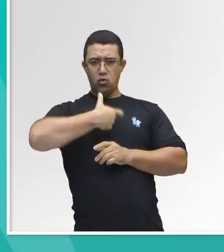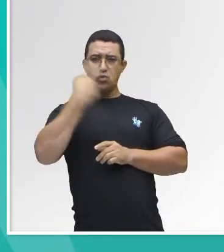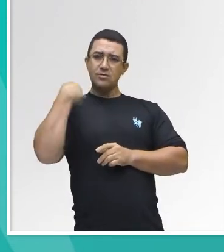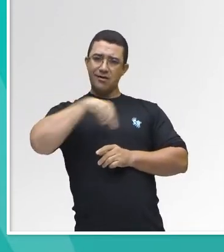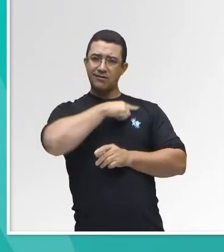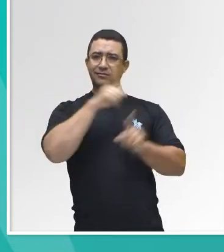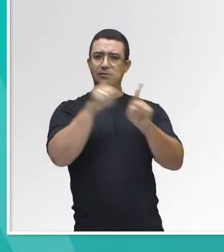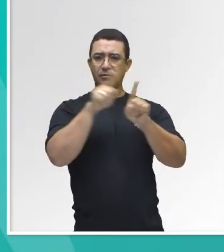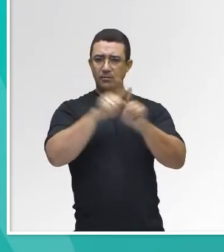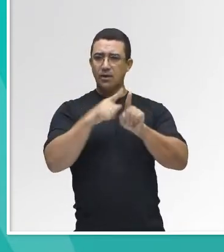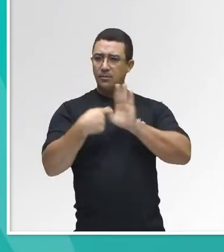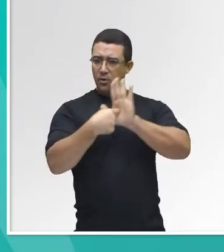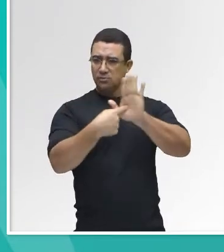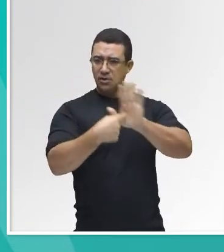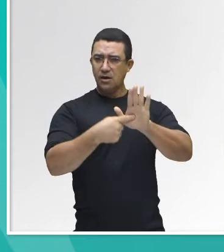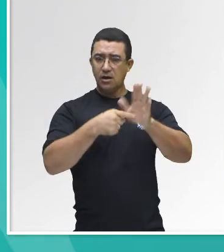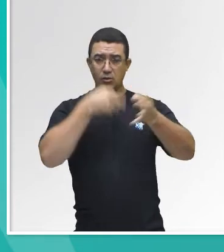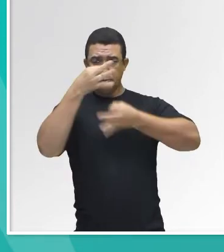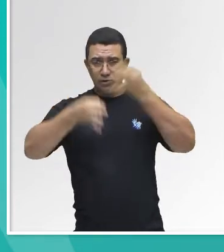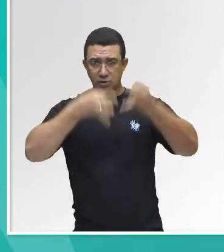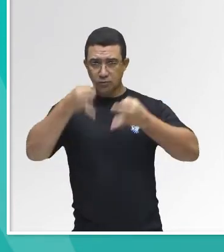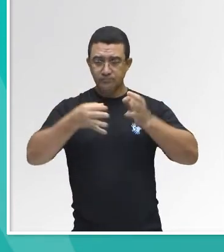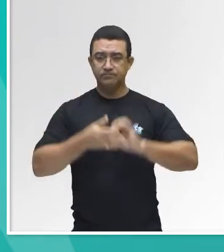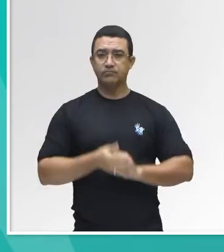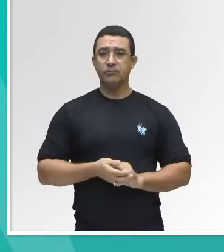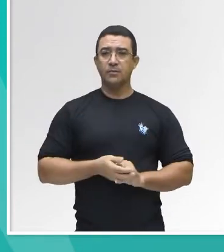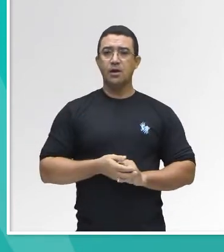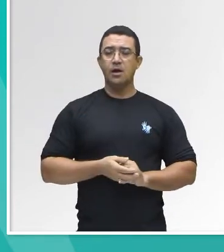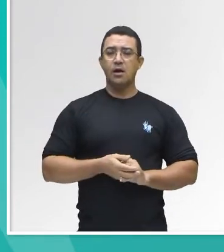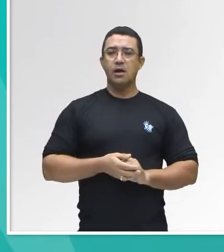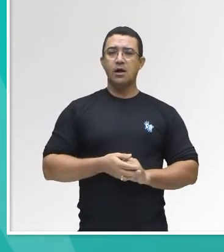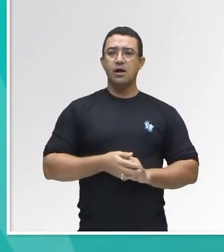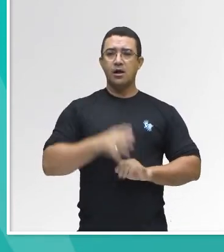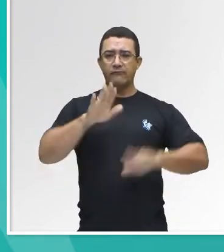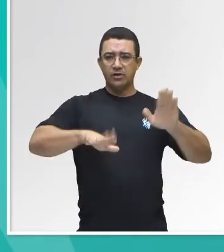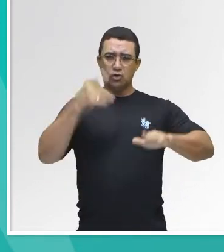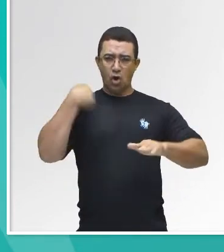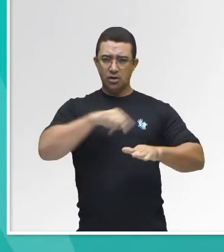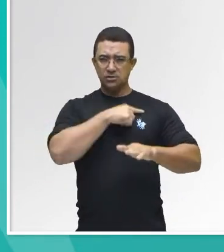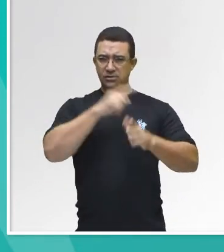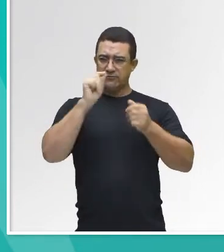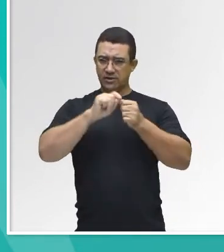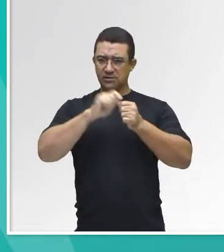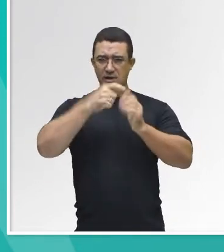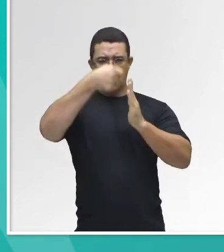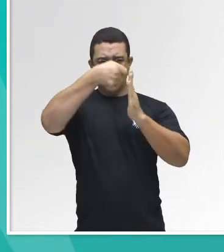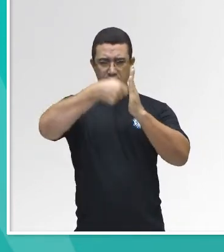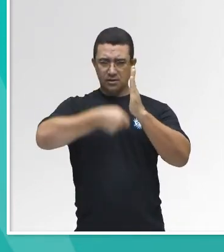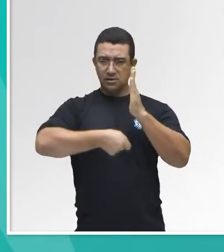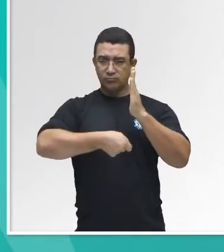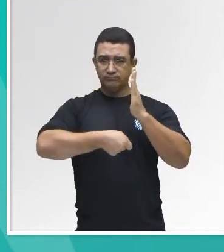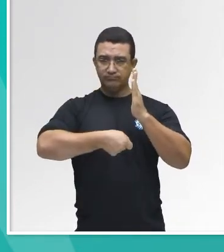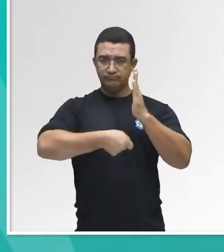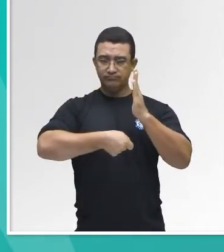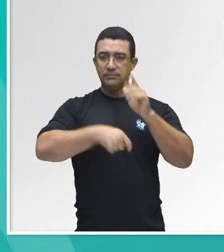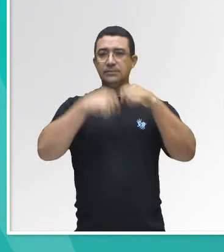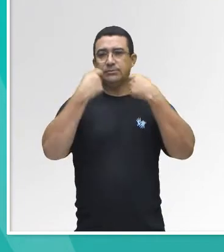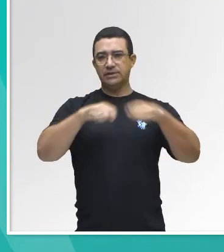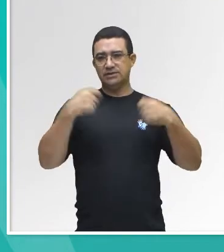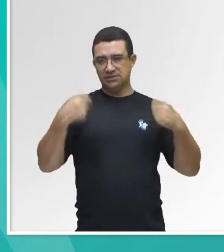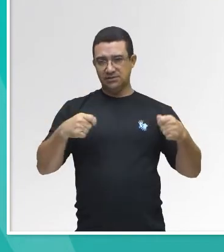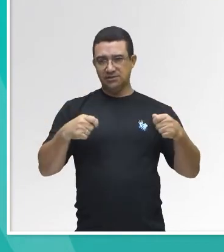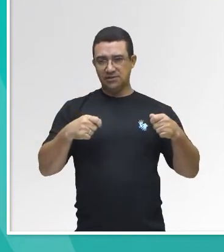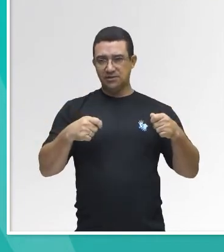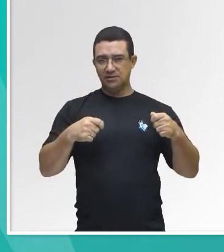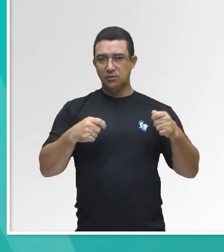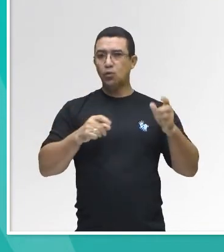A gente sabe que quando a gente vai fazer redação, normalmente a gente precisa, né, a gente faz um texto dissertativo